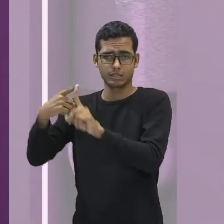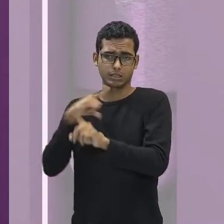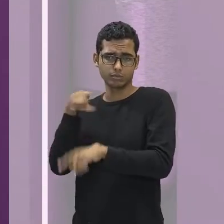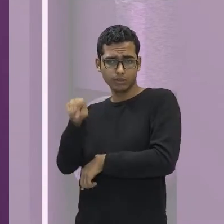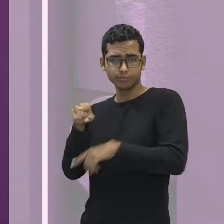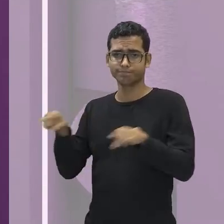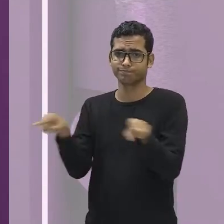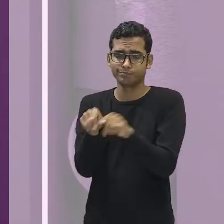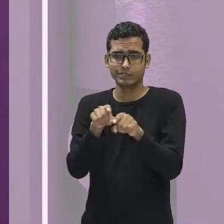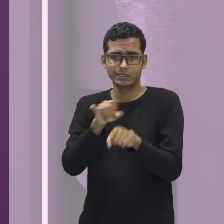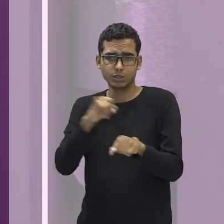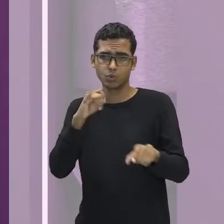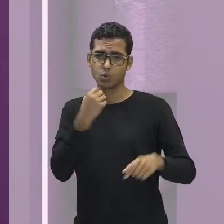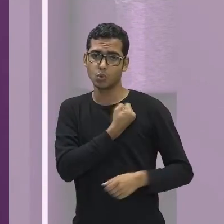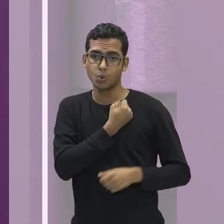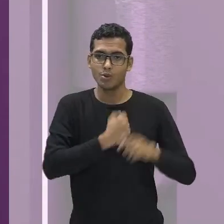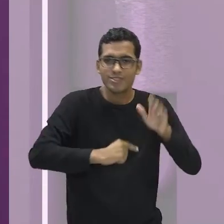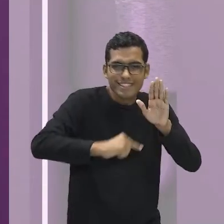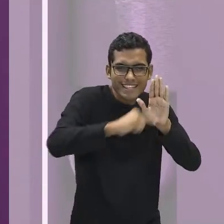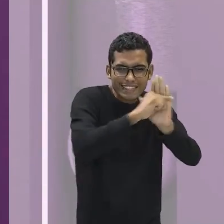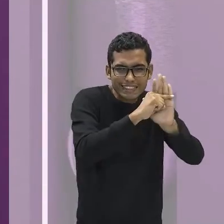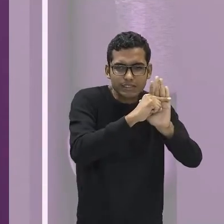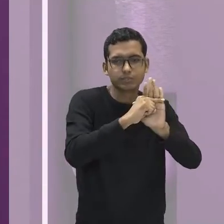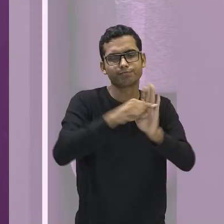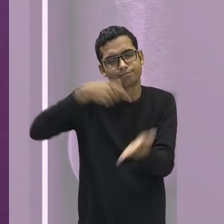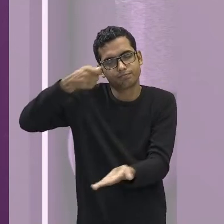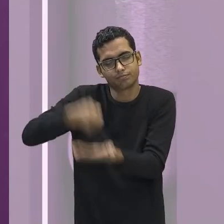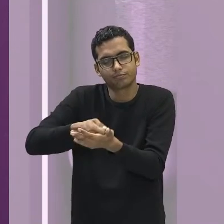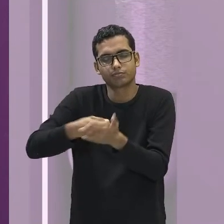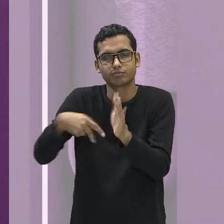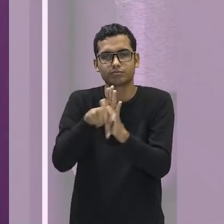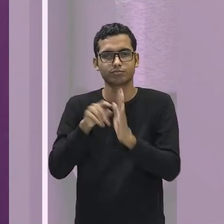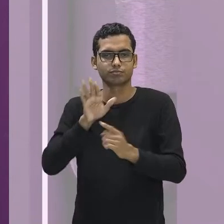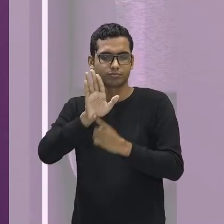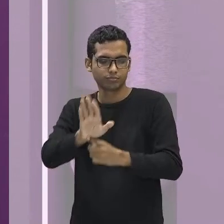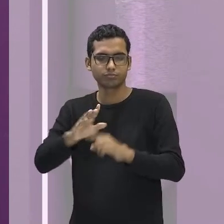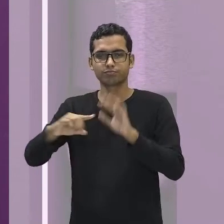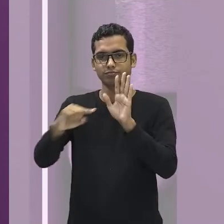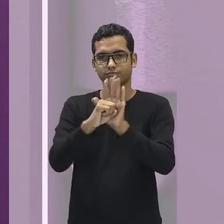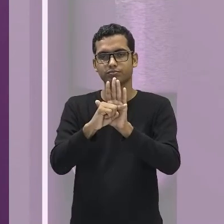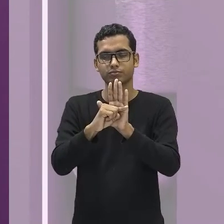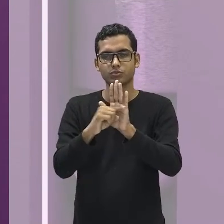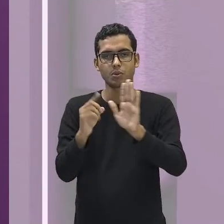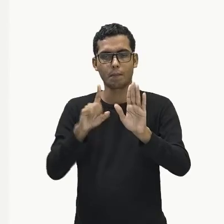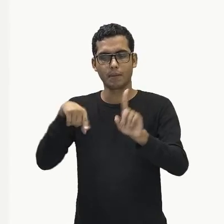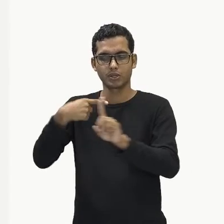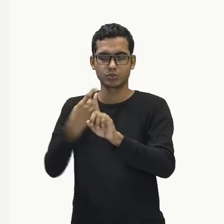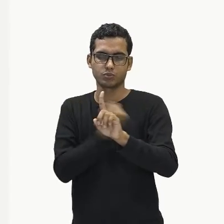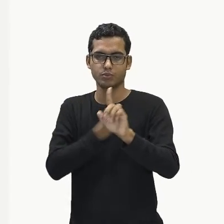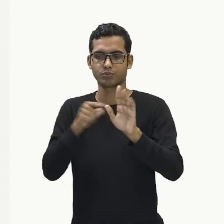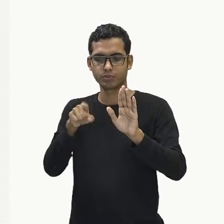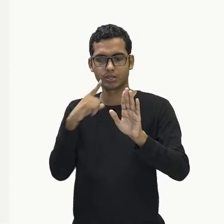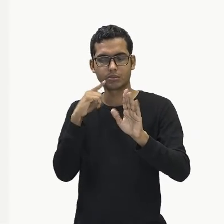negativo, obrigatoriamente o sinal de menos tem que aparecer. Vamos conhecer então agora mais um caso